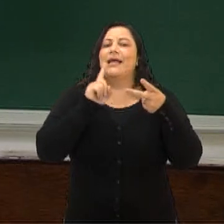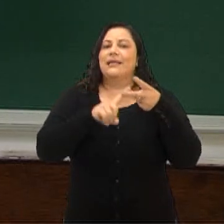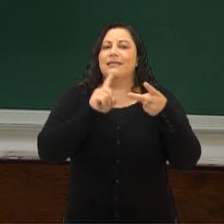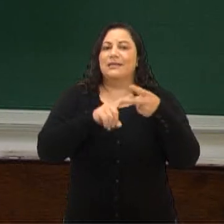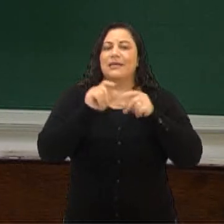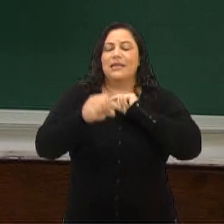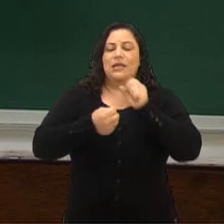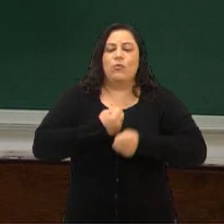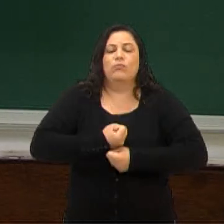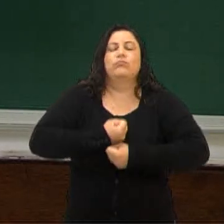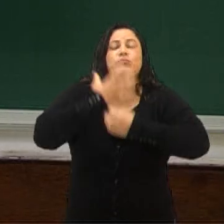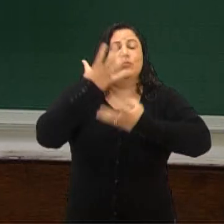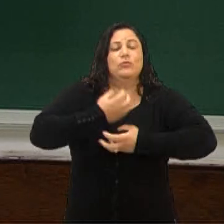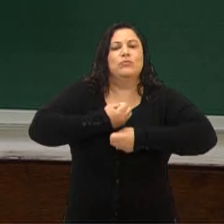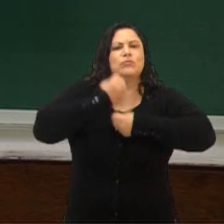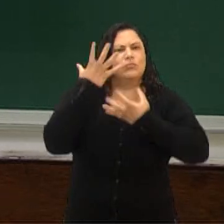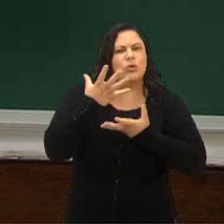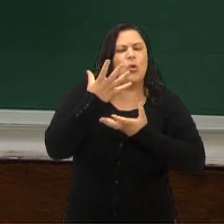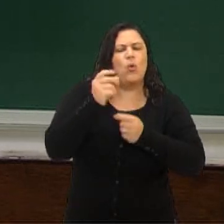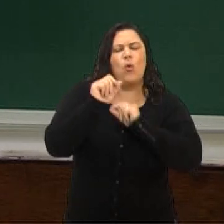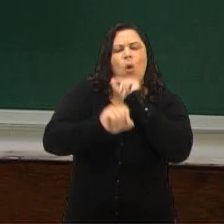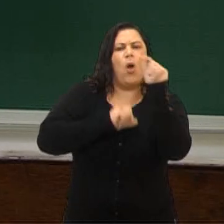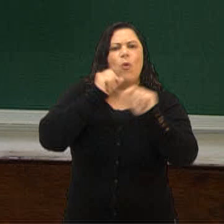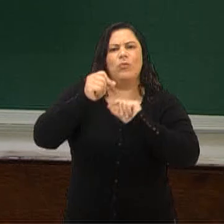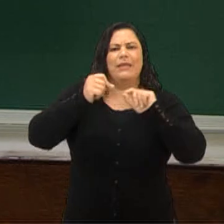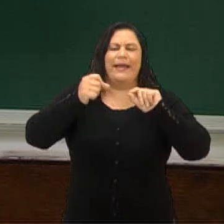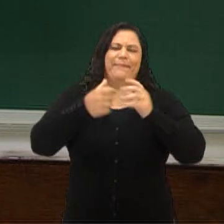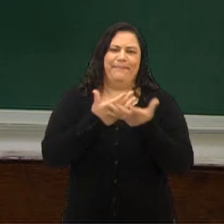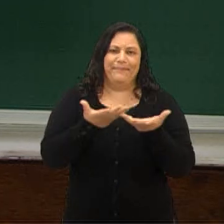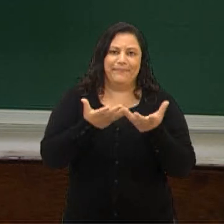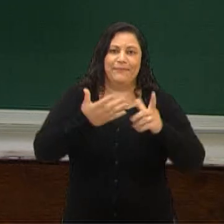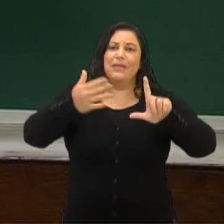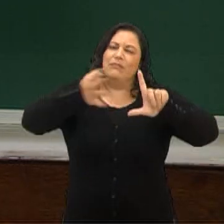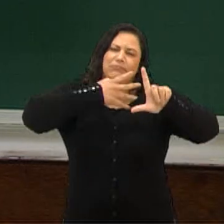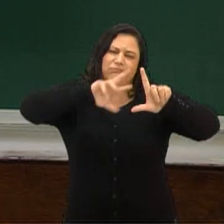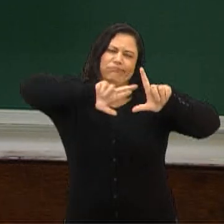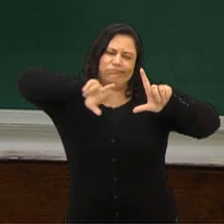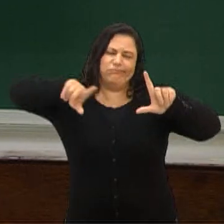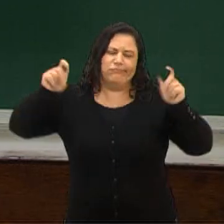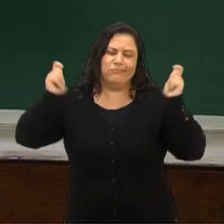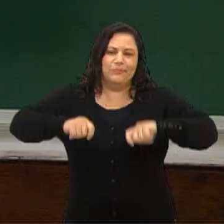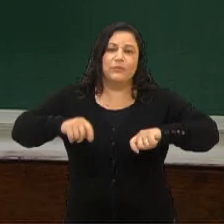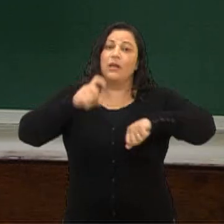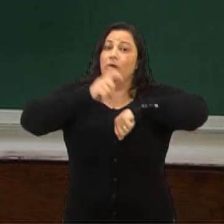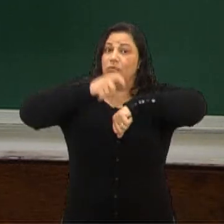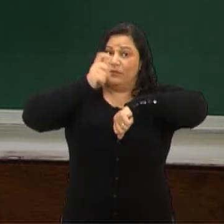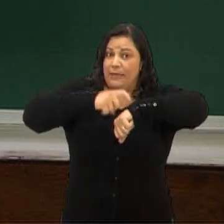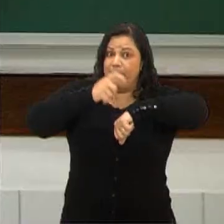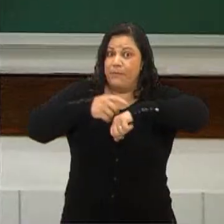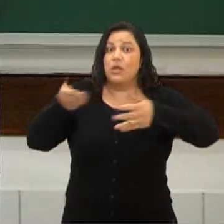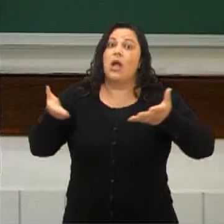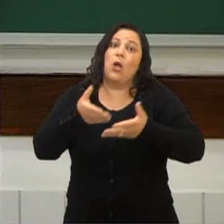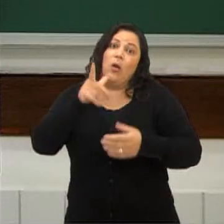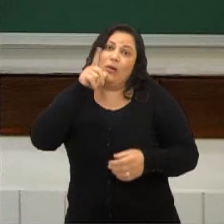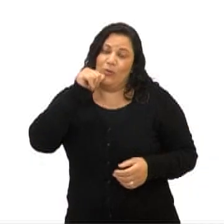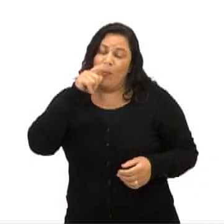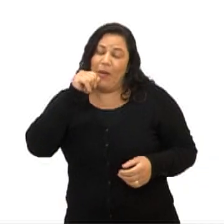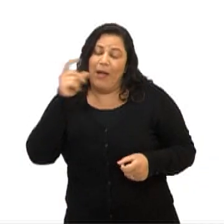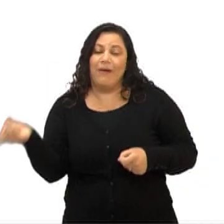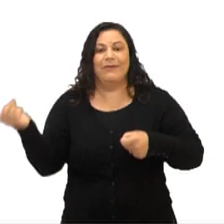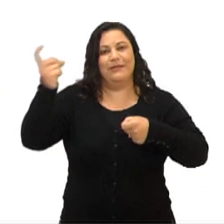voltada para a luz e cor e outra voltada para o sentimento. Bem fácil fazer isso, vou dar um tempinho até compridinho para vocês. Vou tomar uma água e a gente já volta.